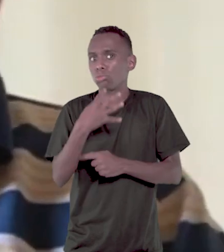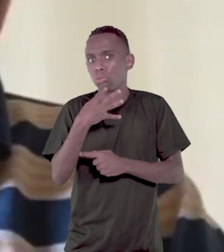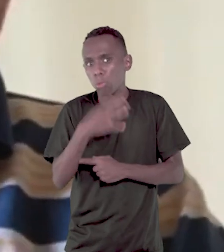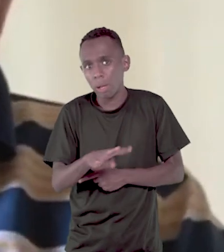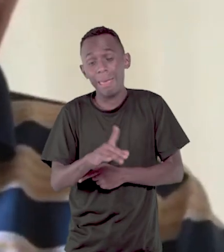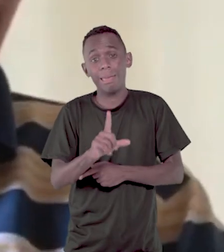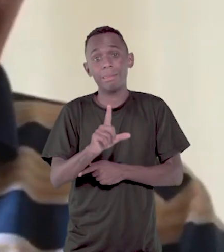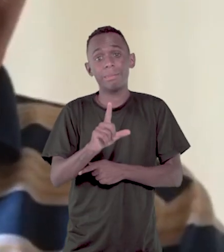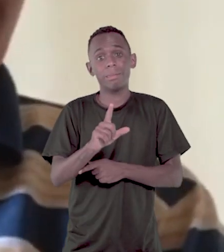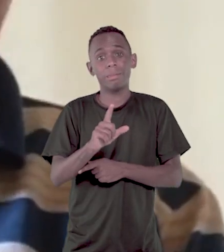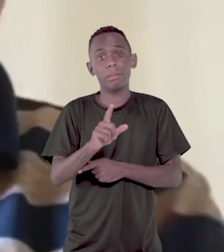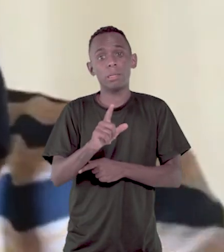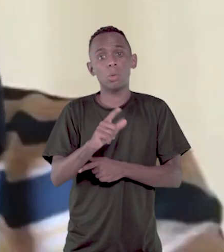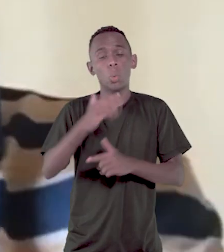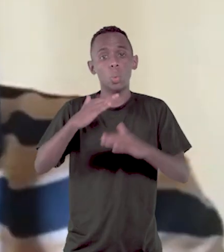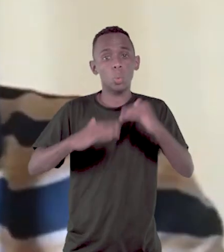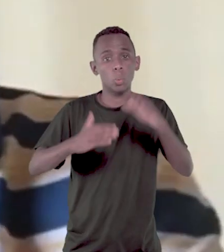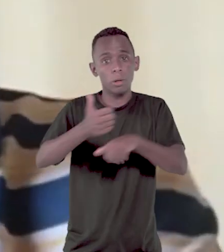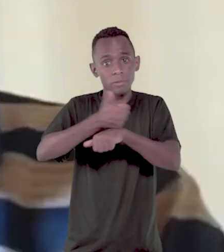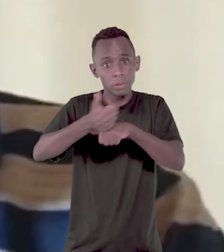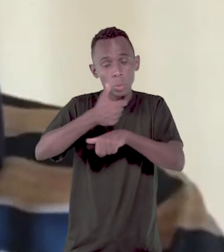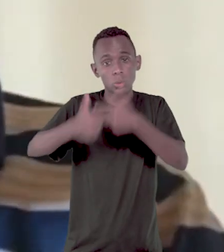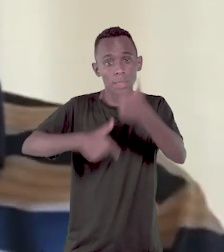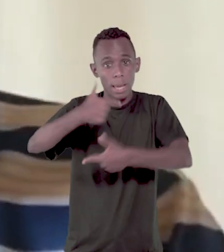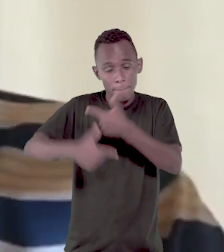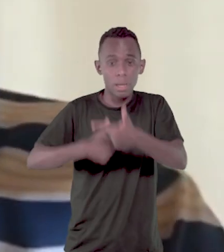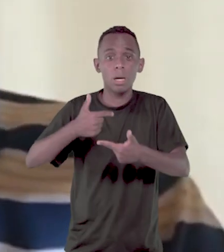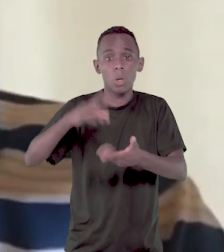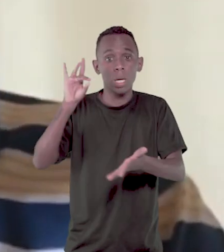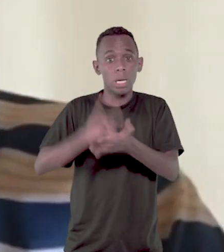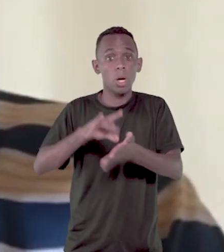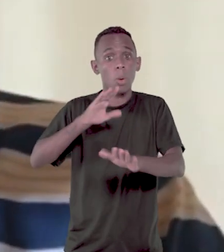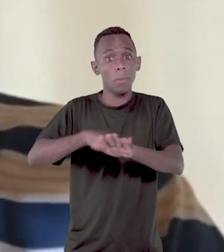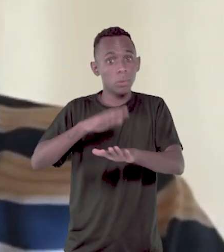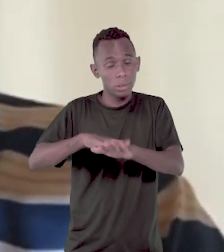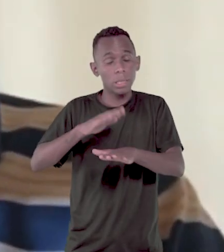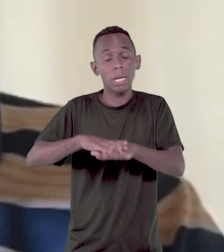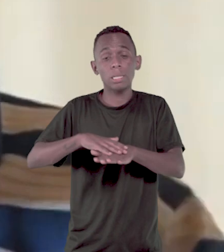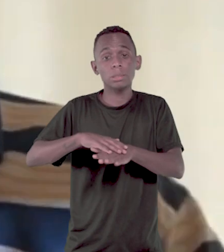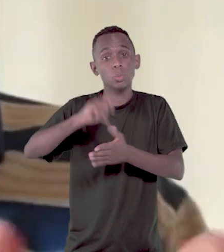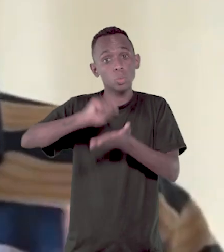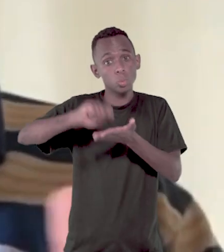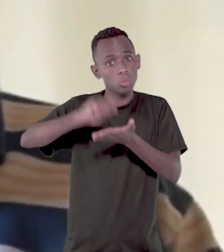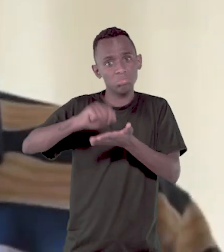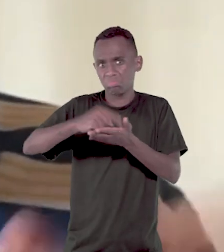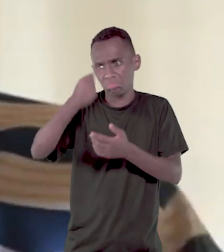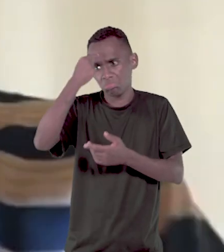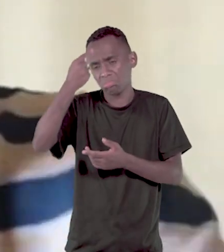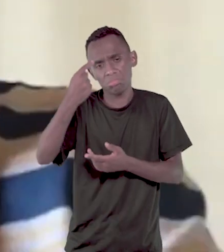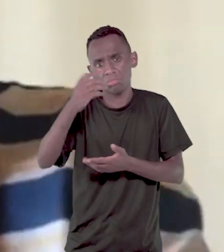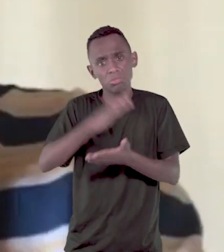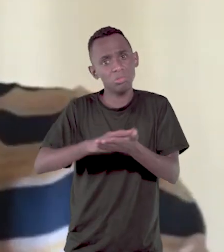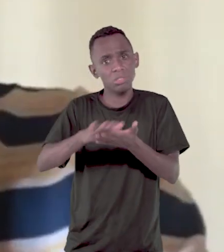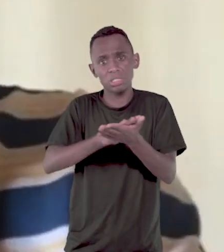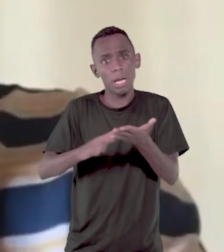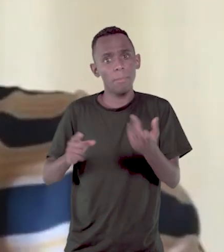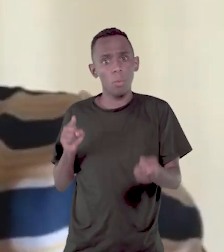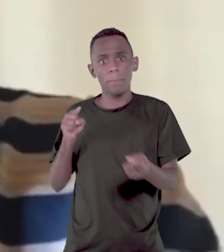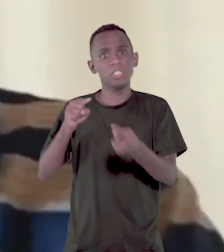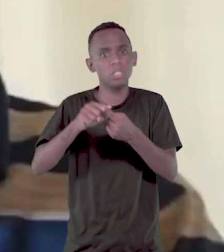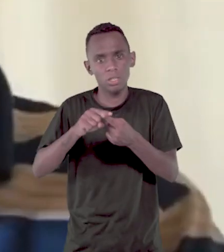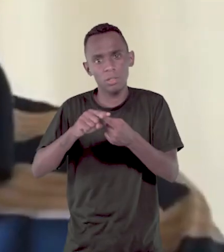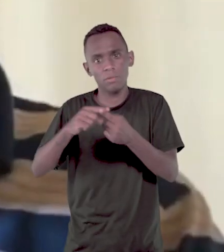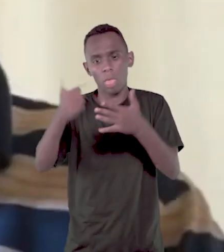conhecem o ofício, né, do escritor, não tem ideia do quais são as tarefas que nos